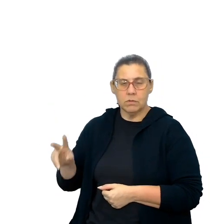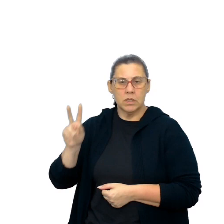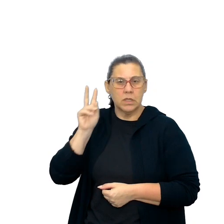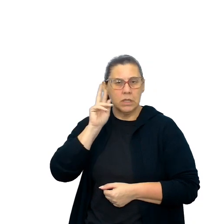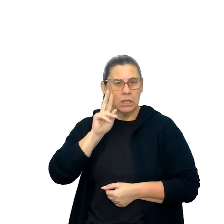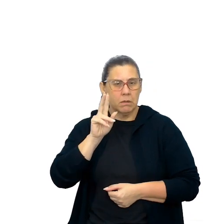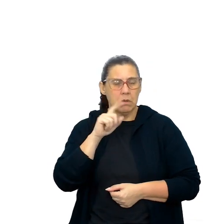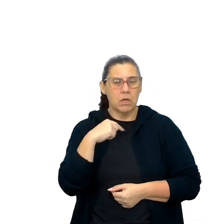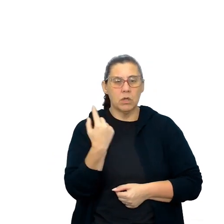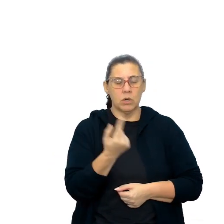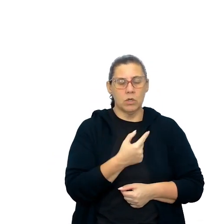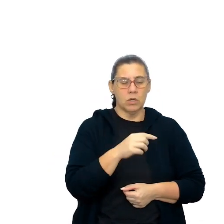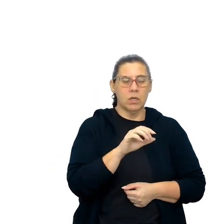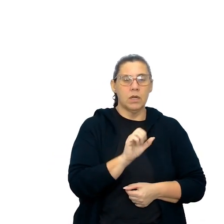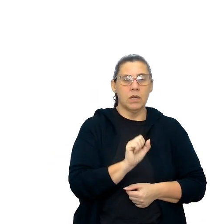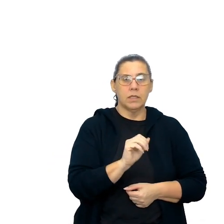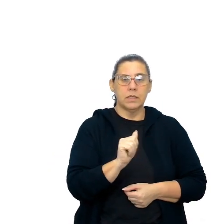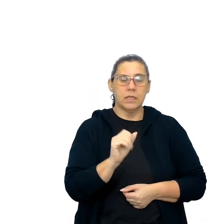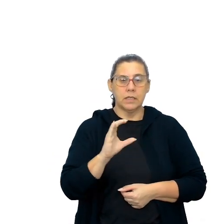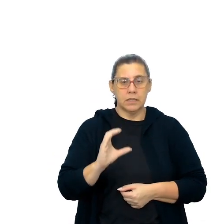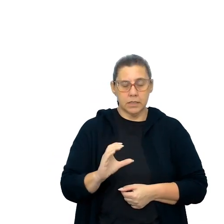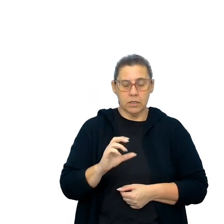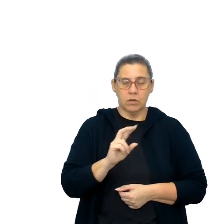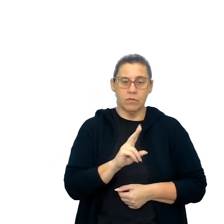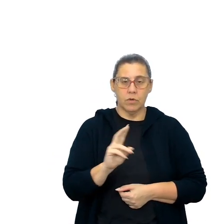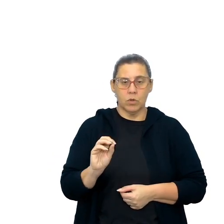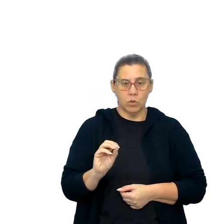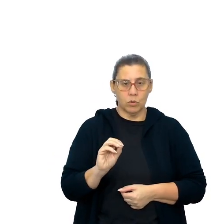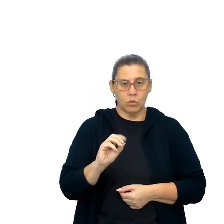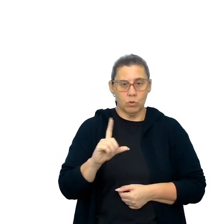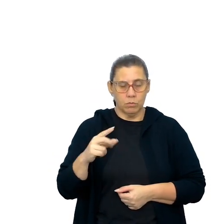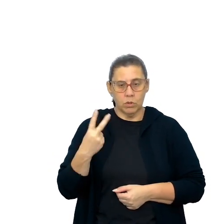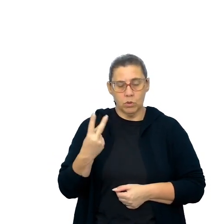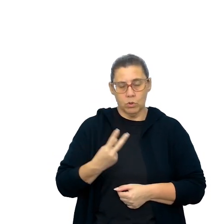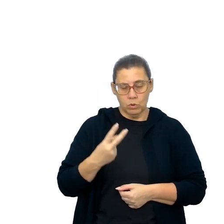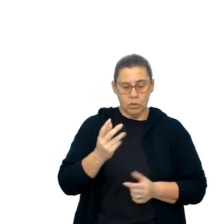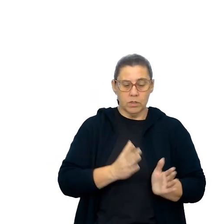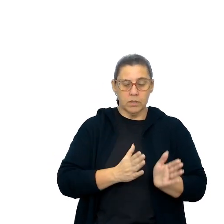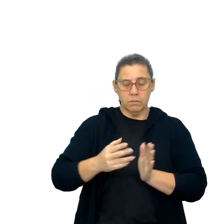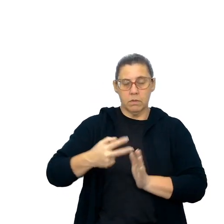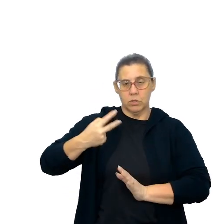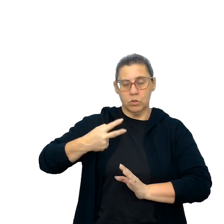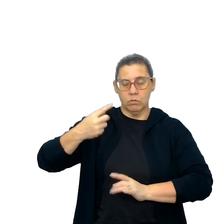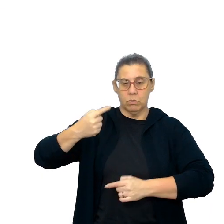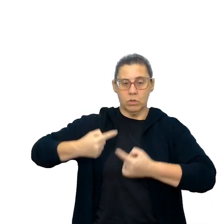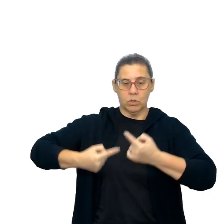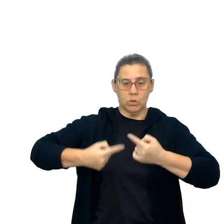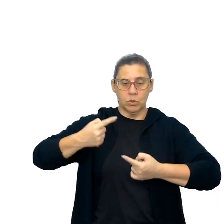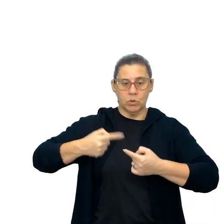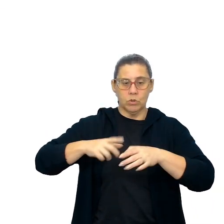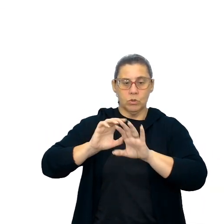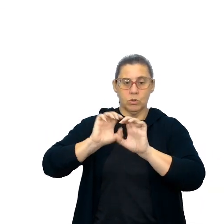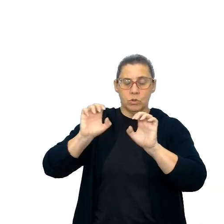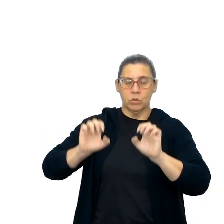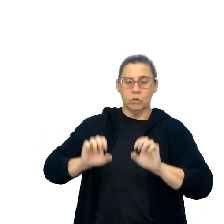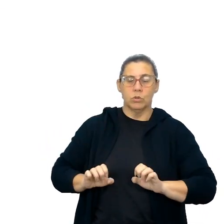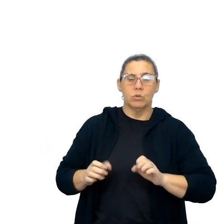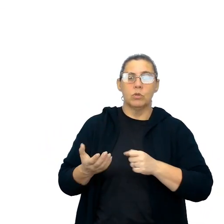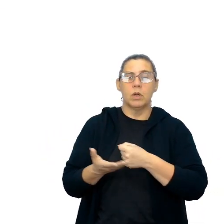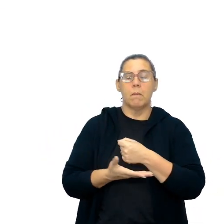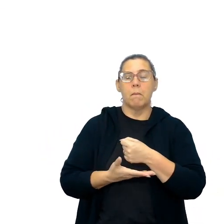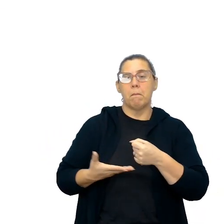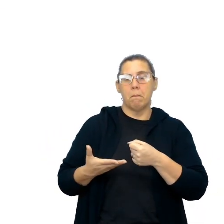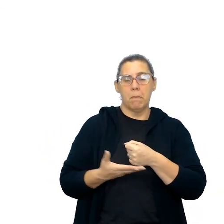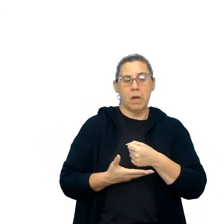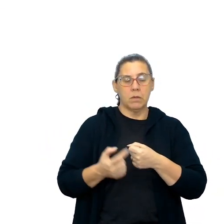nós estamos trabalhando na SA5, no volume 2, na parte 2, nós vamos estar discutindo as estruturas básicas do